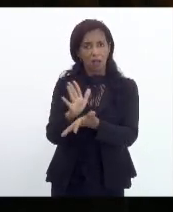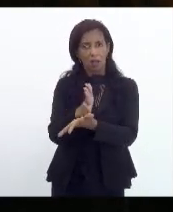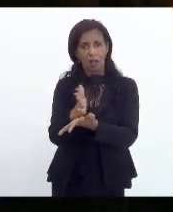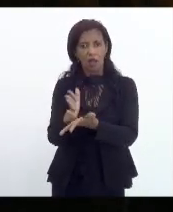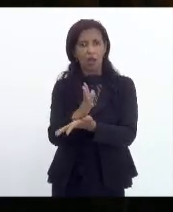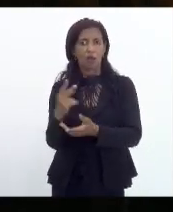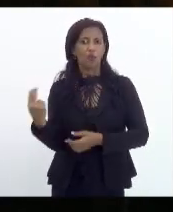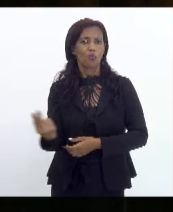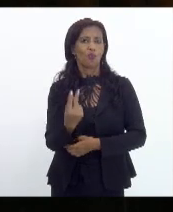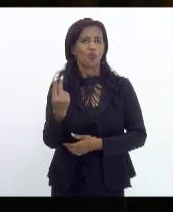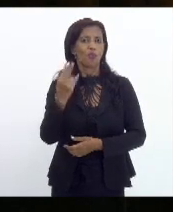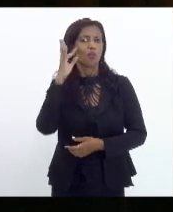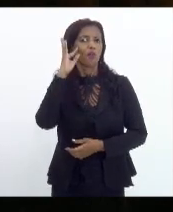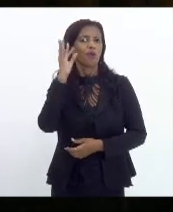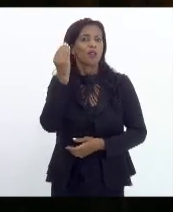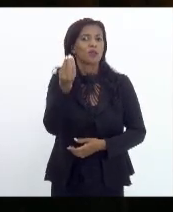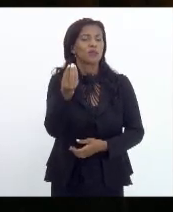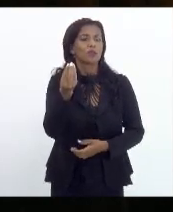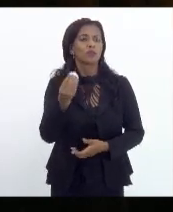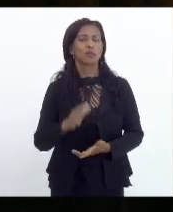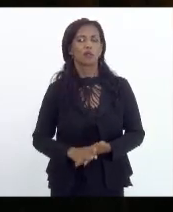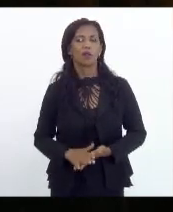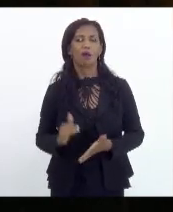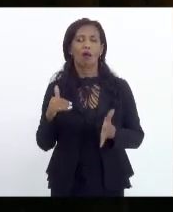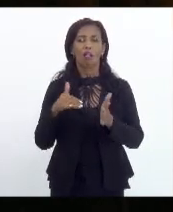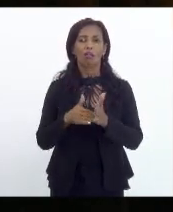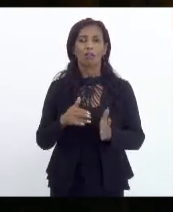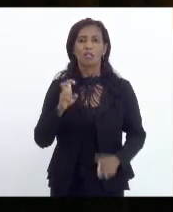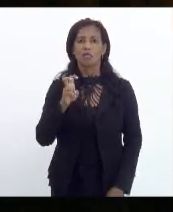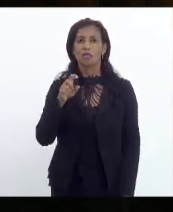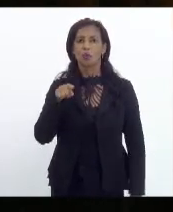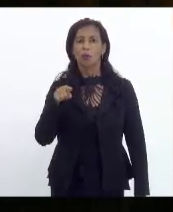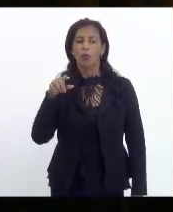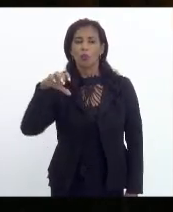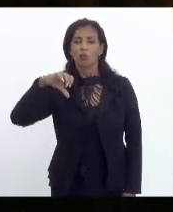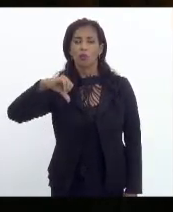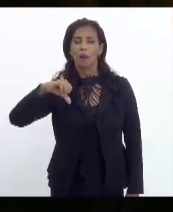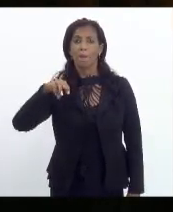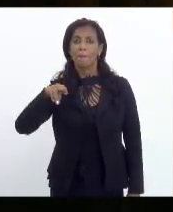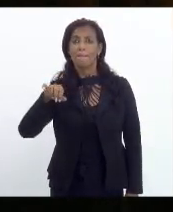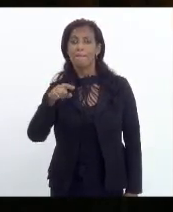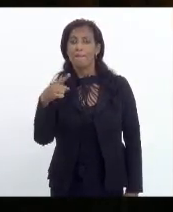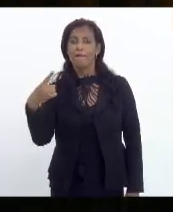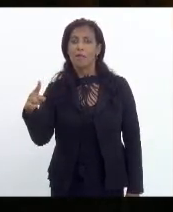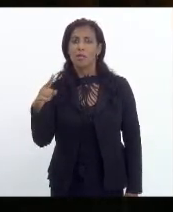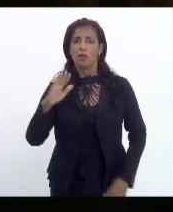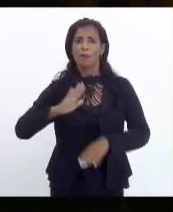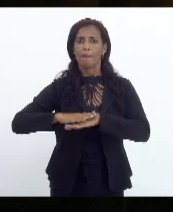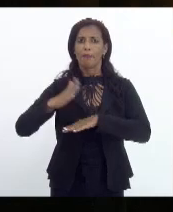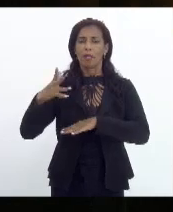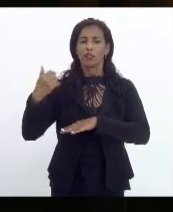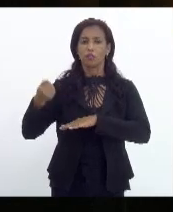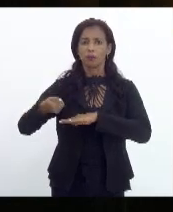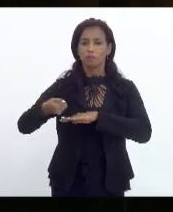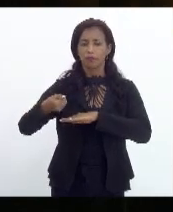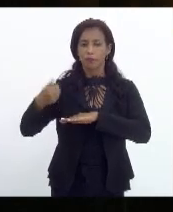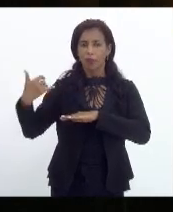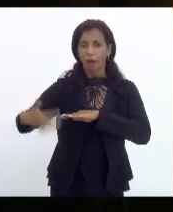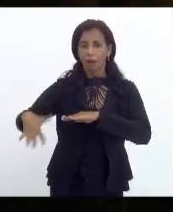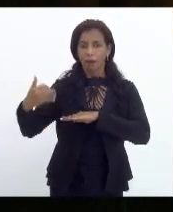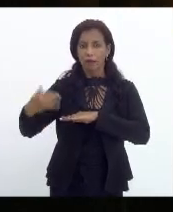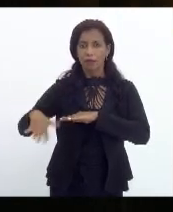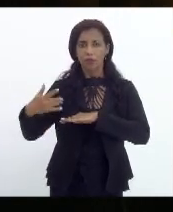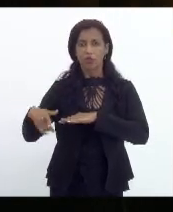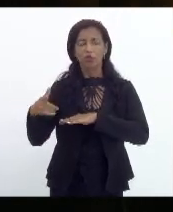casos o valor poderia resultar em até cinco. 9 milhões a mais para gastos de